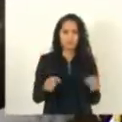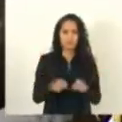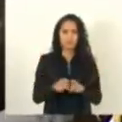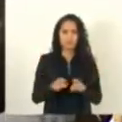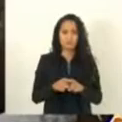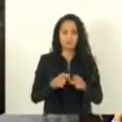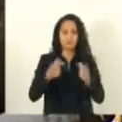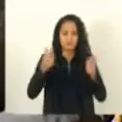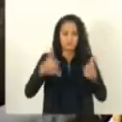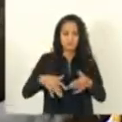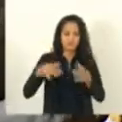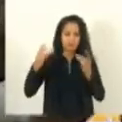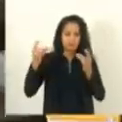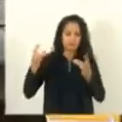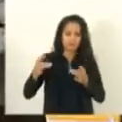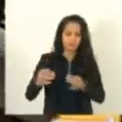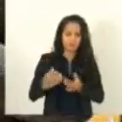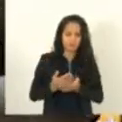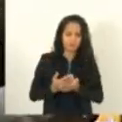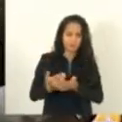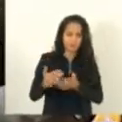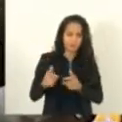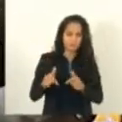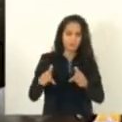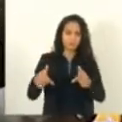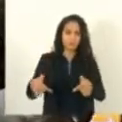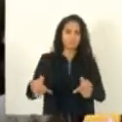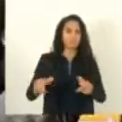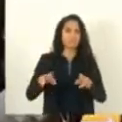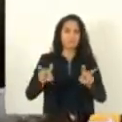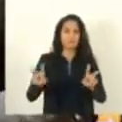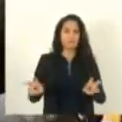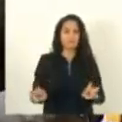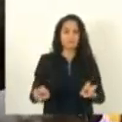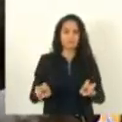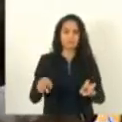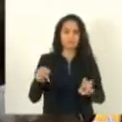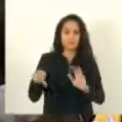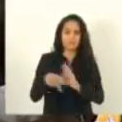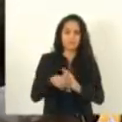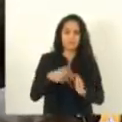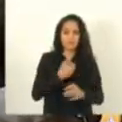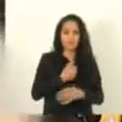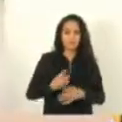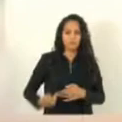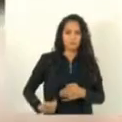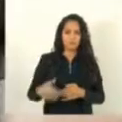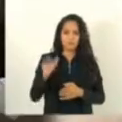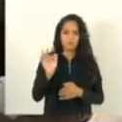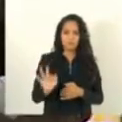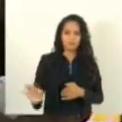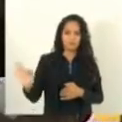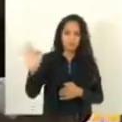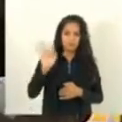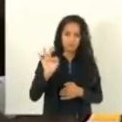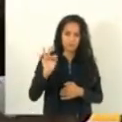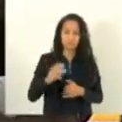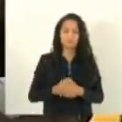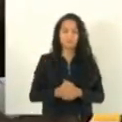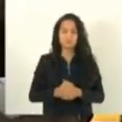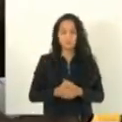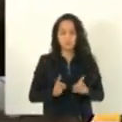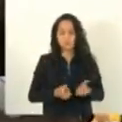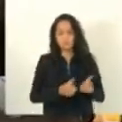pelo parecer, tem um vício de iniciativa em relação à matéria C de iniciativa do governo federal. Então, nós vamos seguir